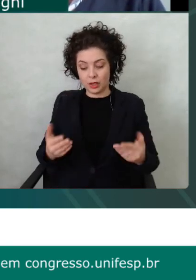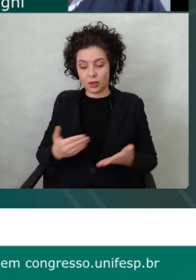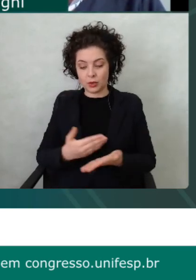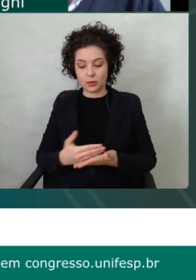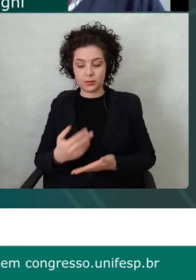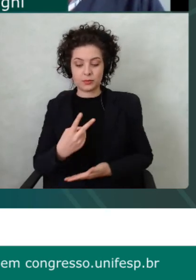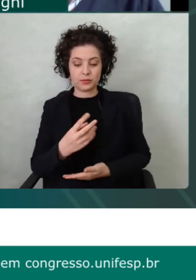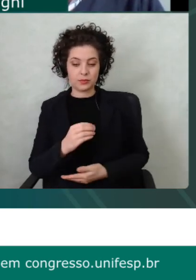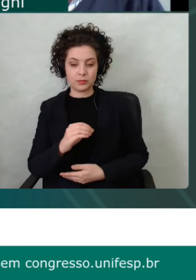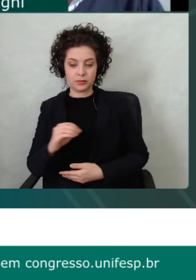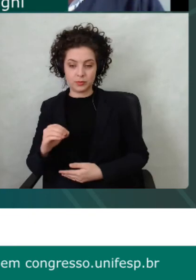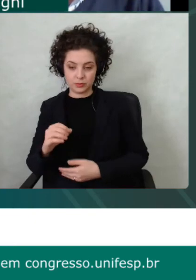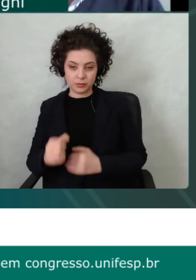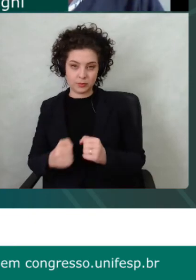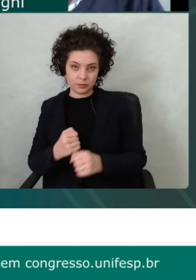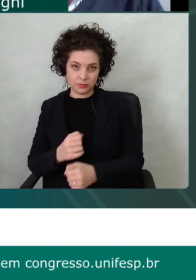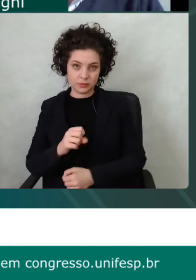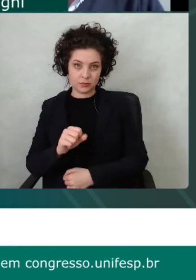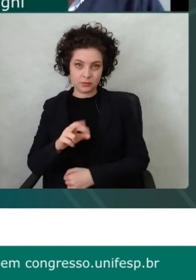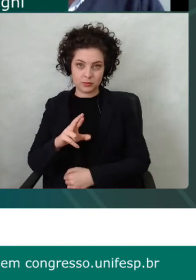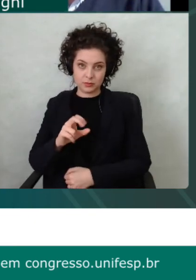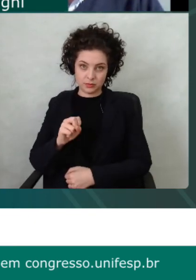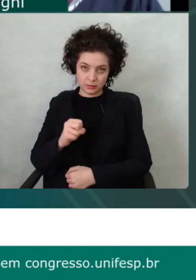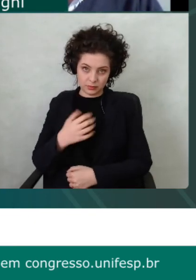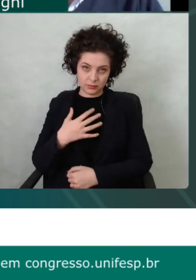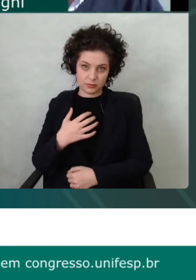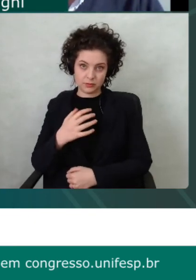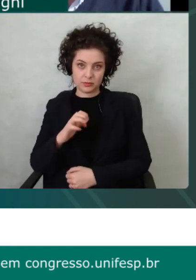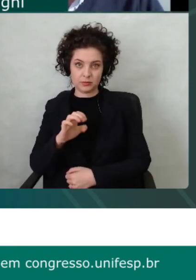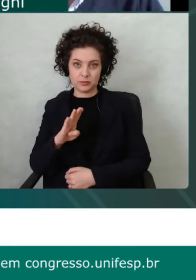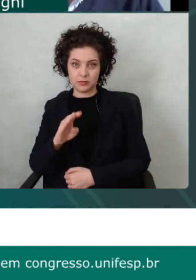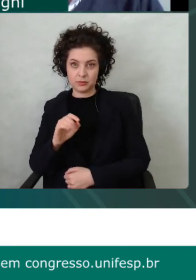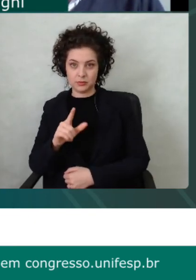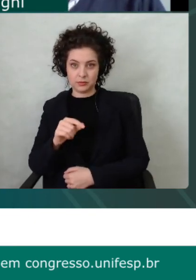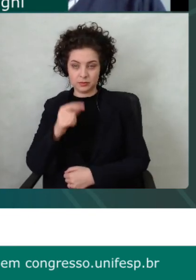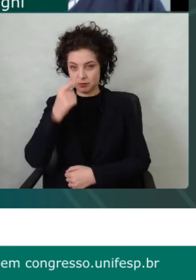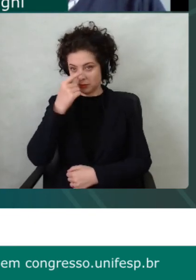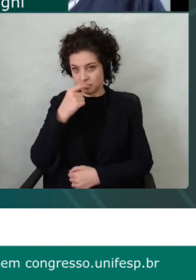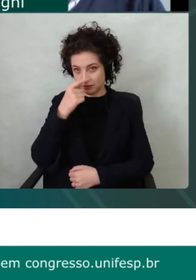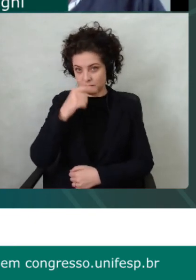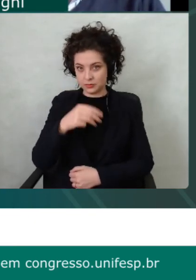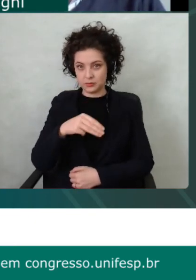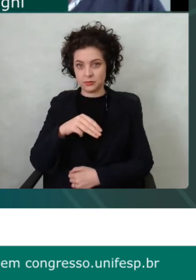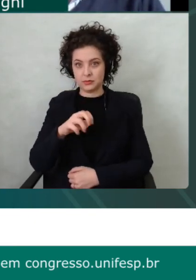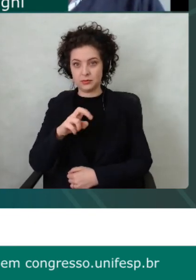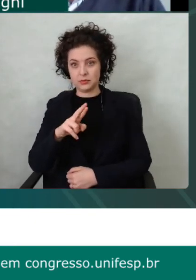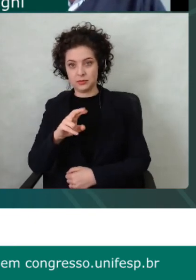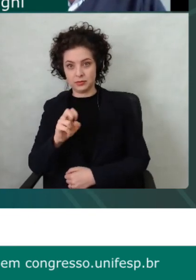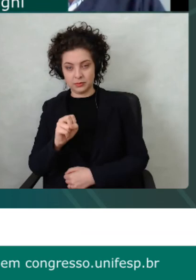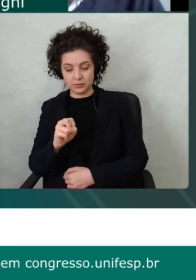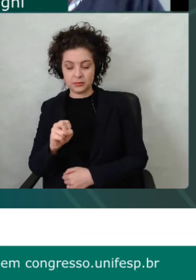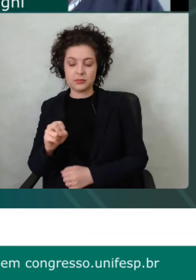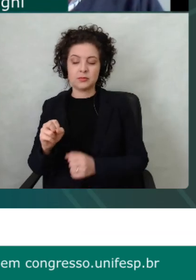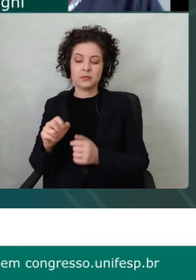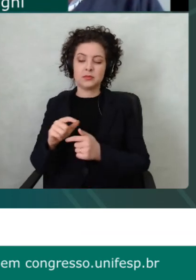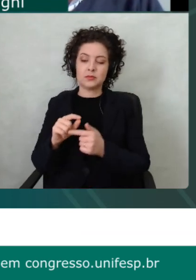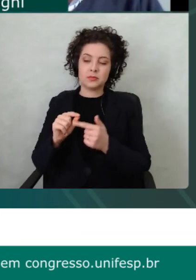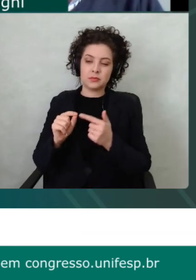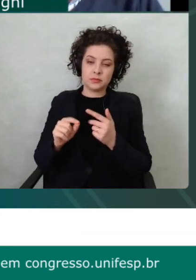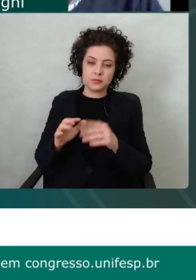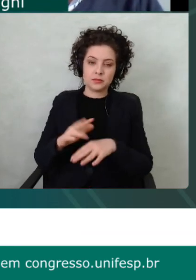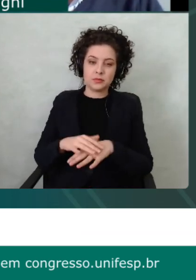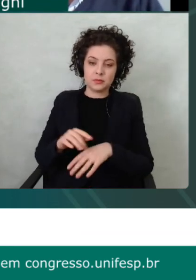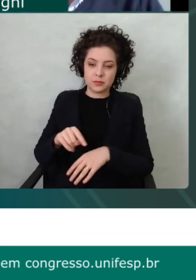o SARS-CoV, com a Ebola, com a influenza e com o MERS-CoV. E os estudos, como eu disse na minha apresentação,